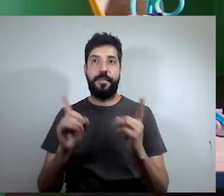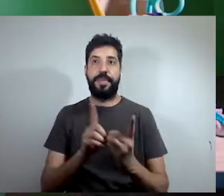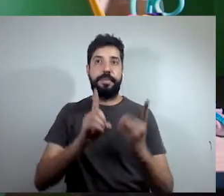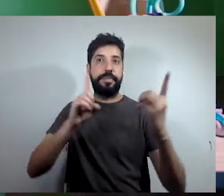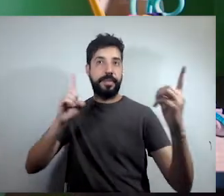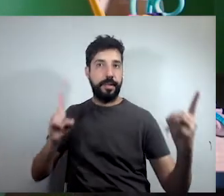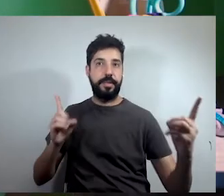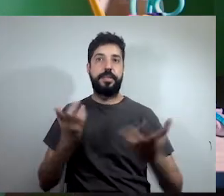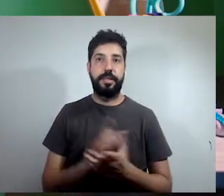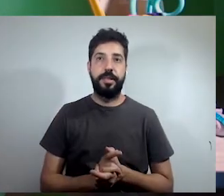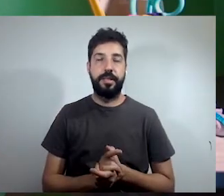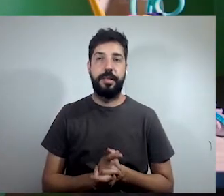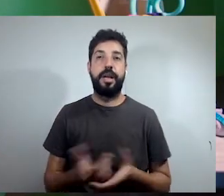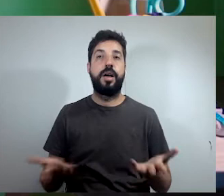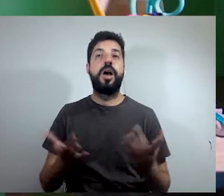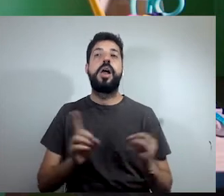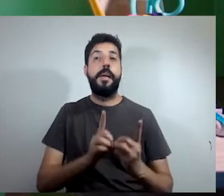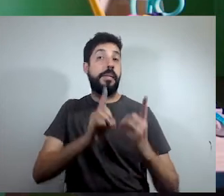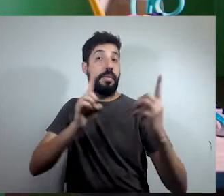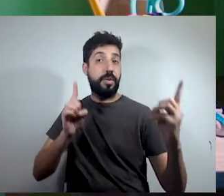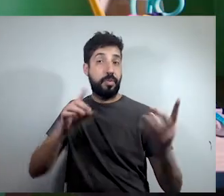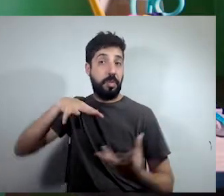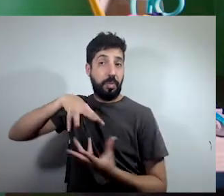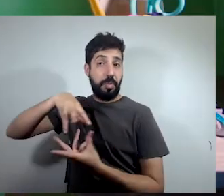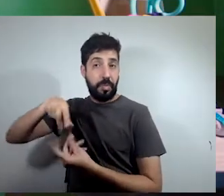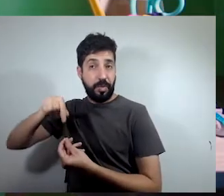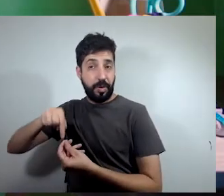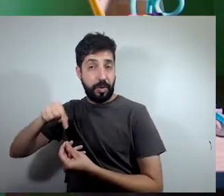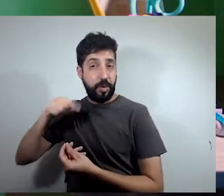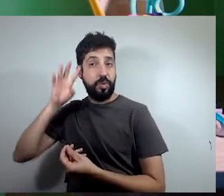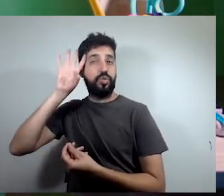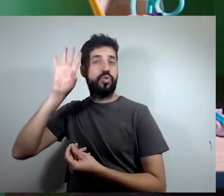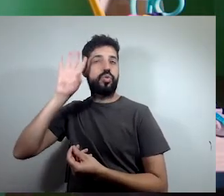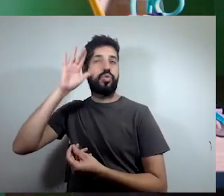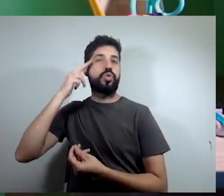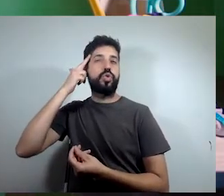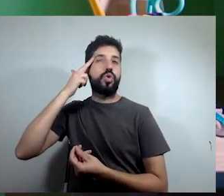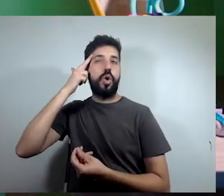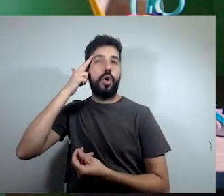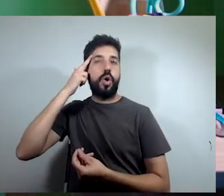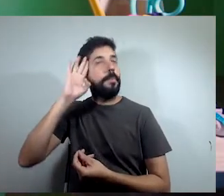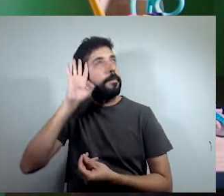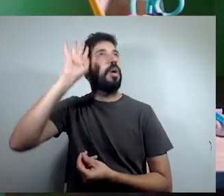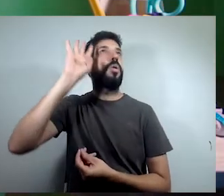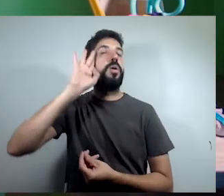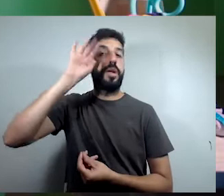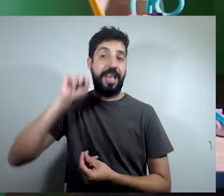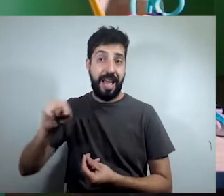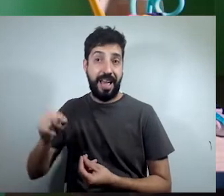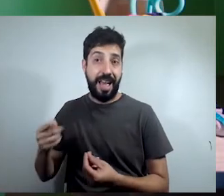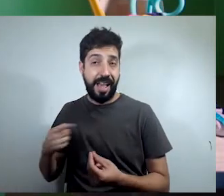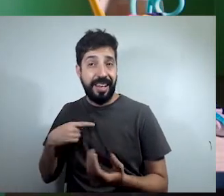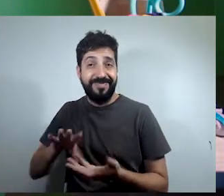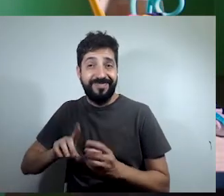distanciamento, né? O distanciamento do mundo dos sonhos e da imaginação faz com que ela se aproxime